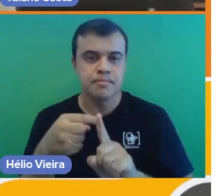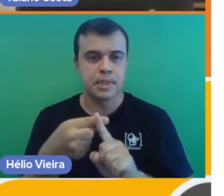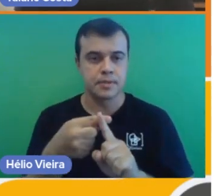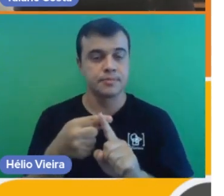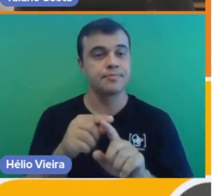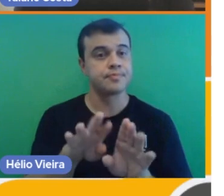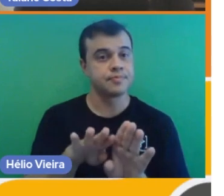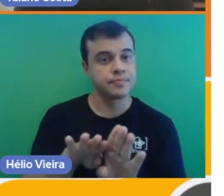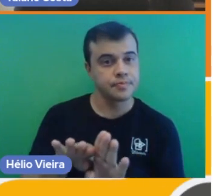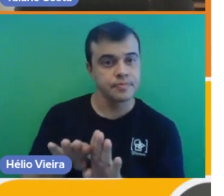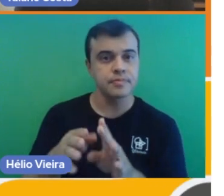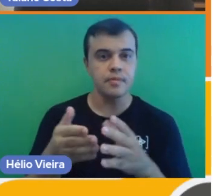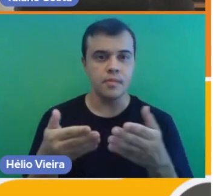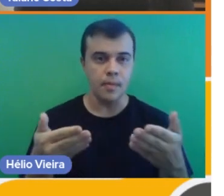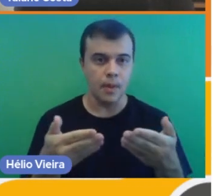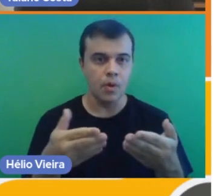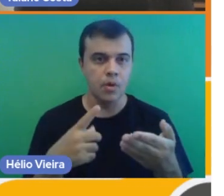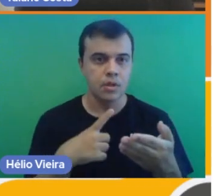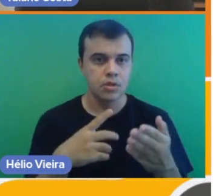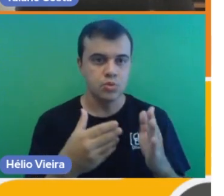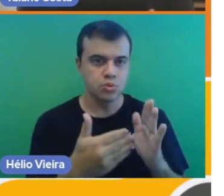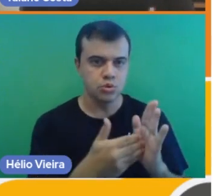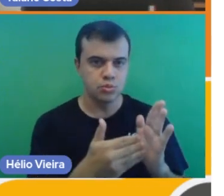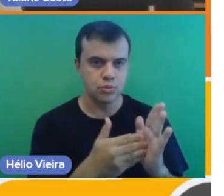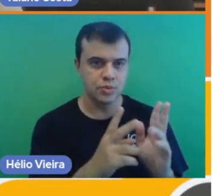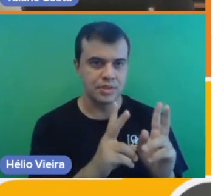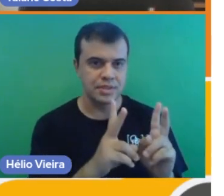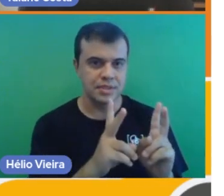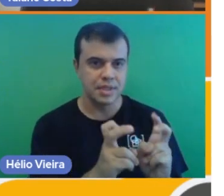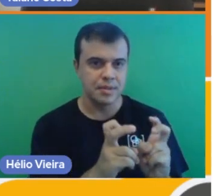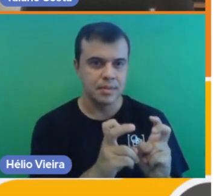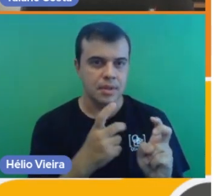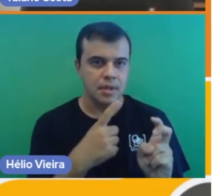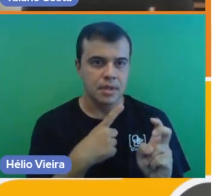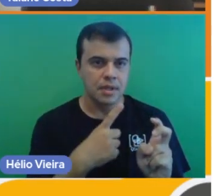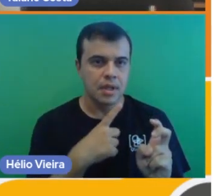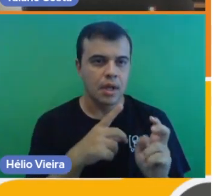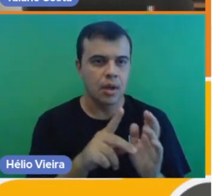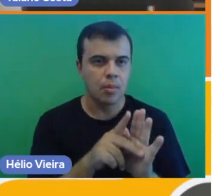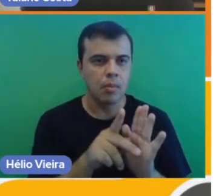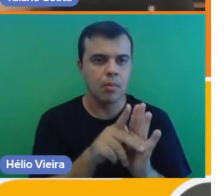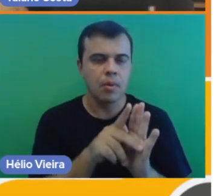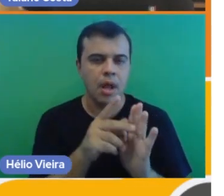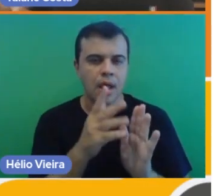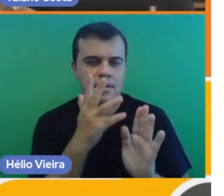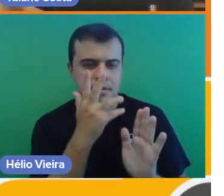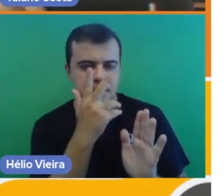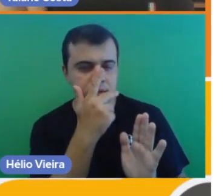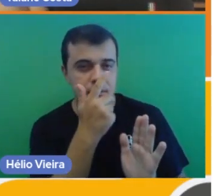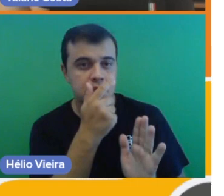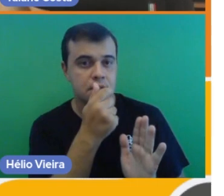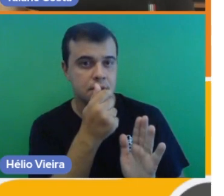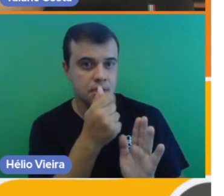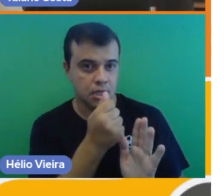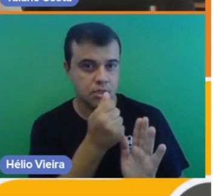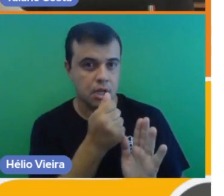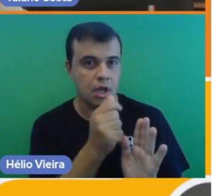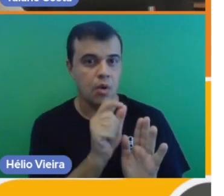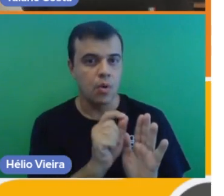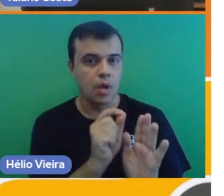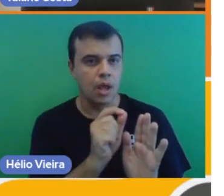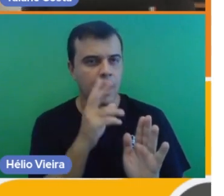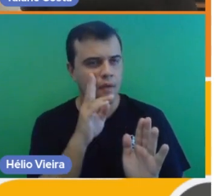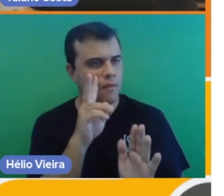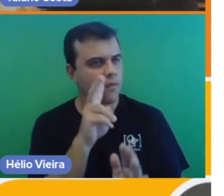E a última dimensão, que é a fruição estética, que tem a ver com apreciar